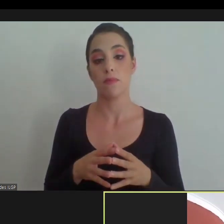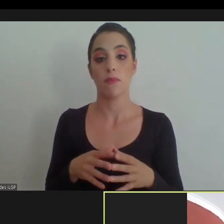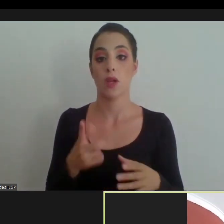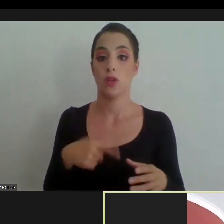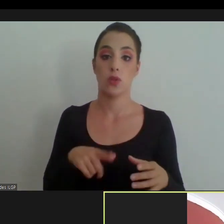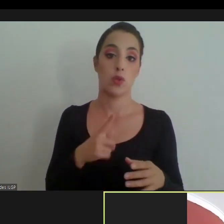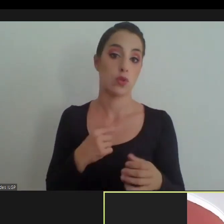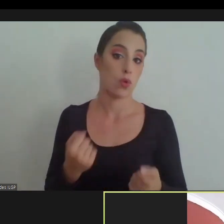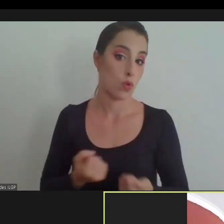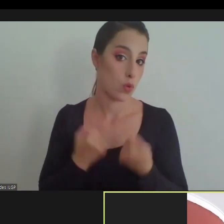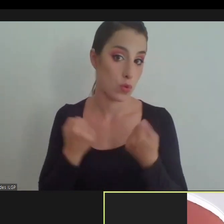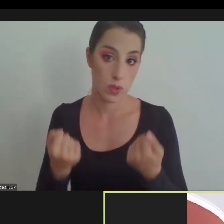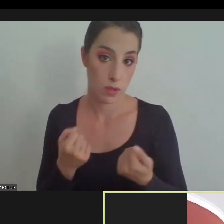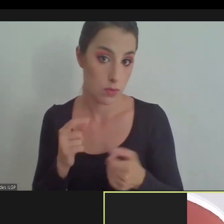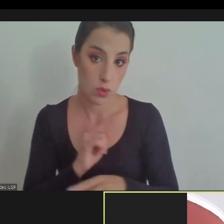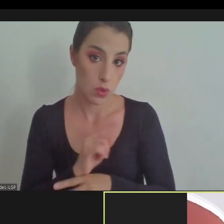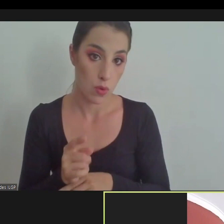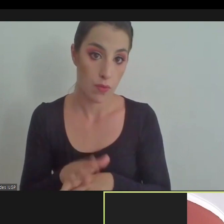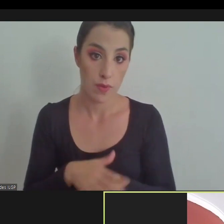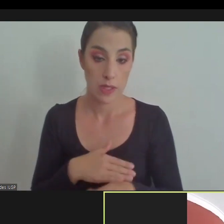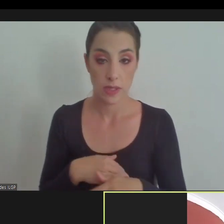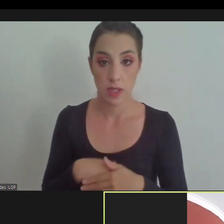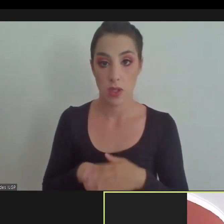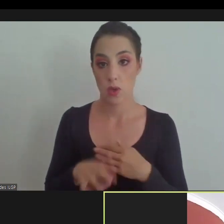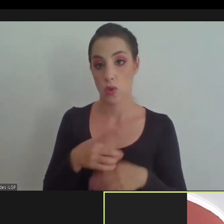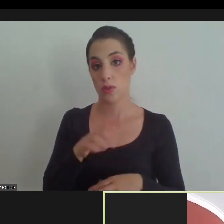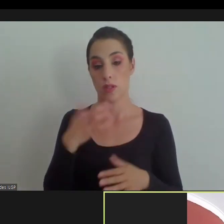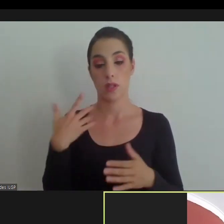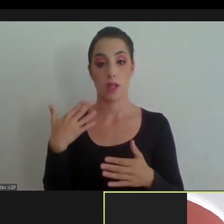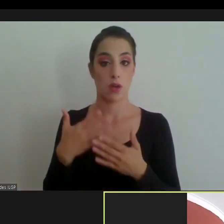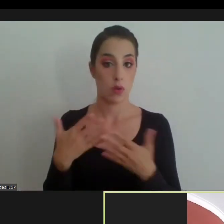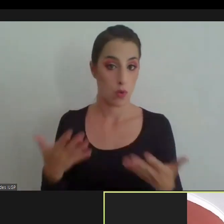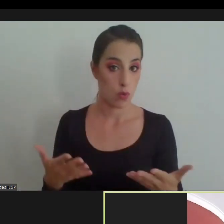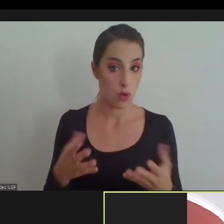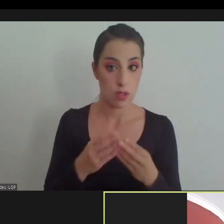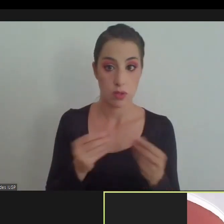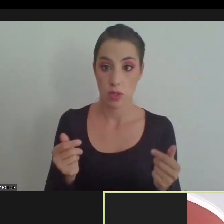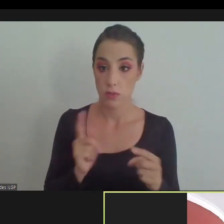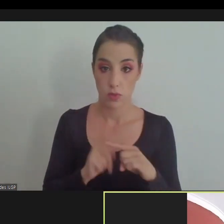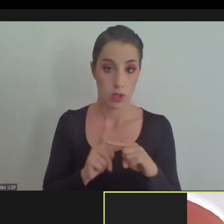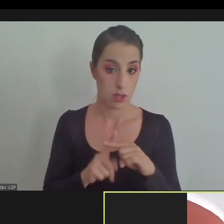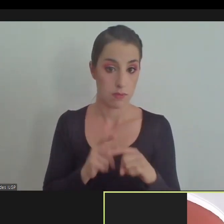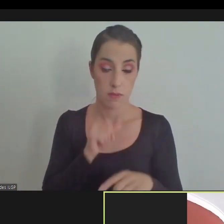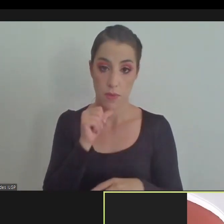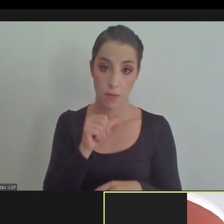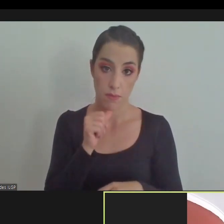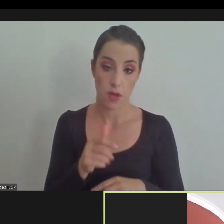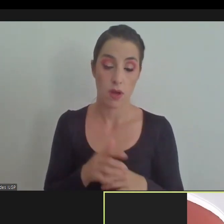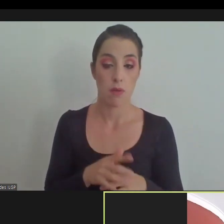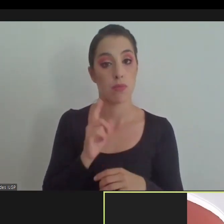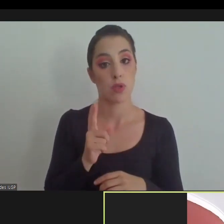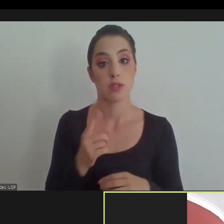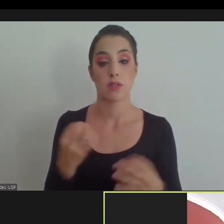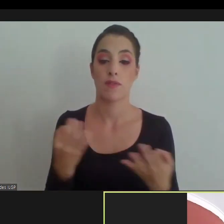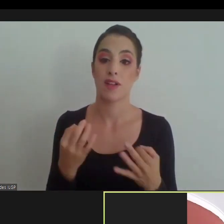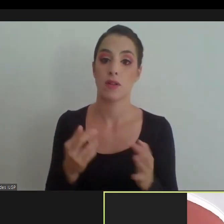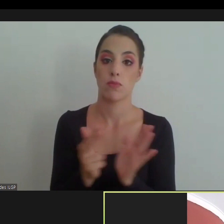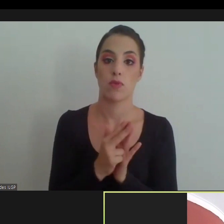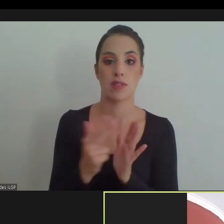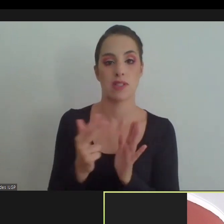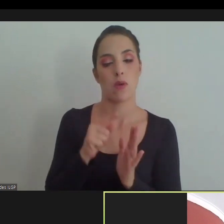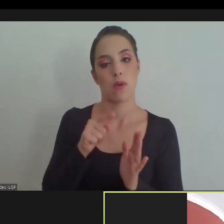conseguiu abranger, ou seja, não tivemos ainda resultados positivos. Por isso, esta aprovação tem que